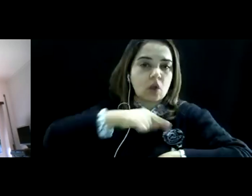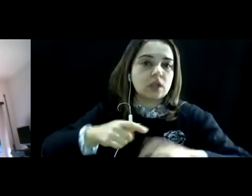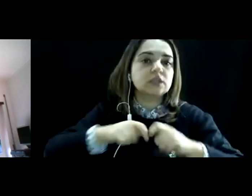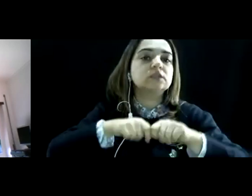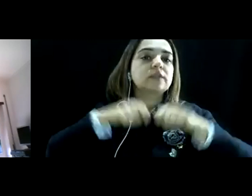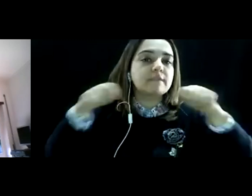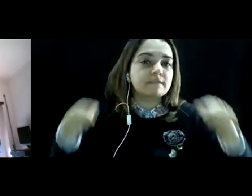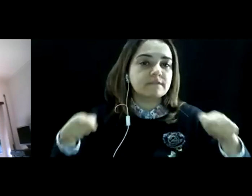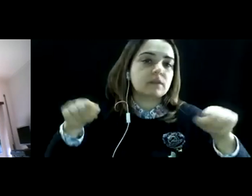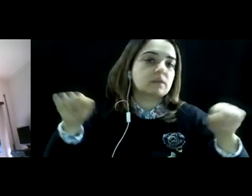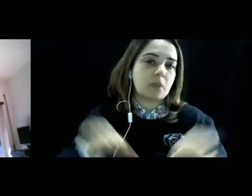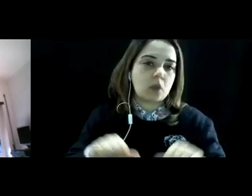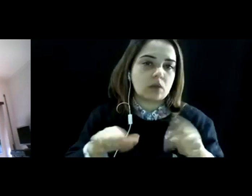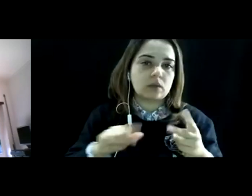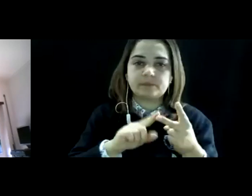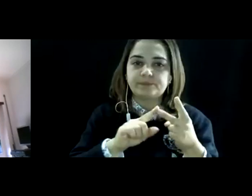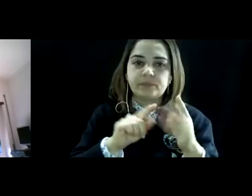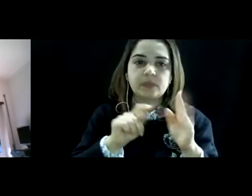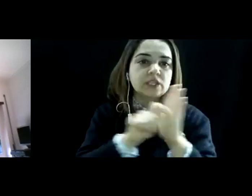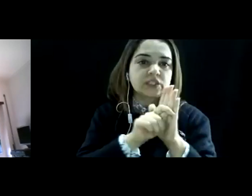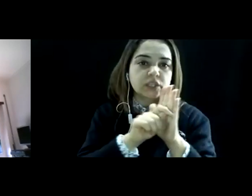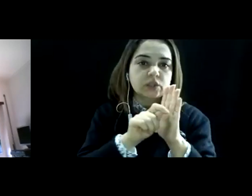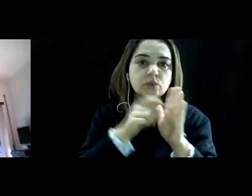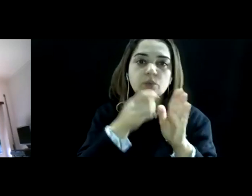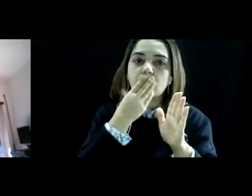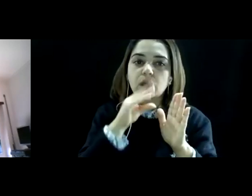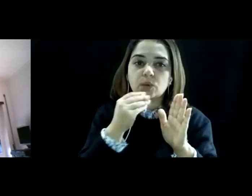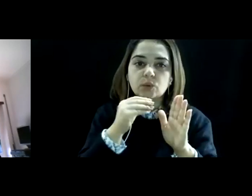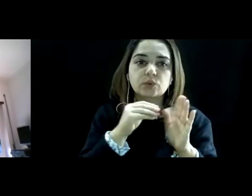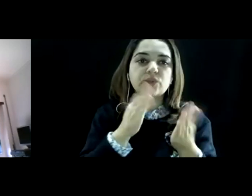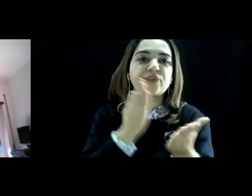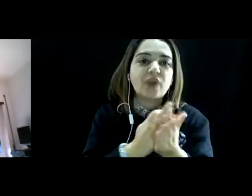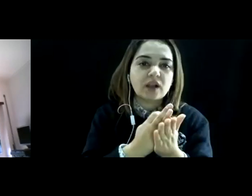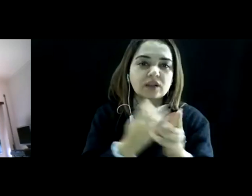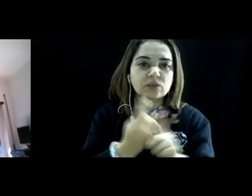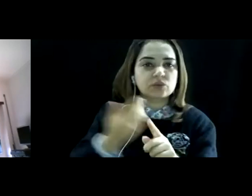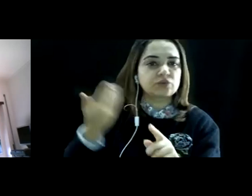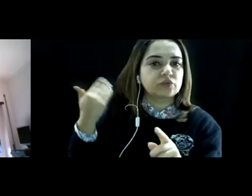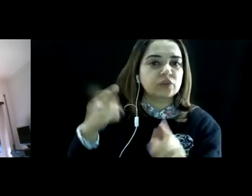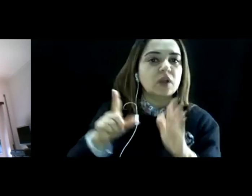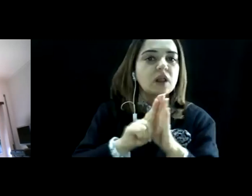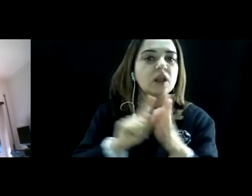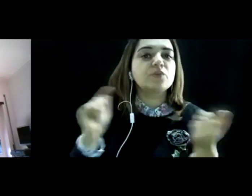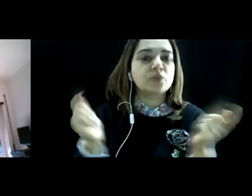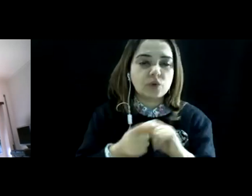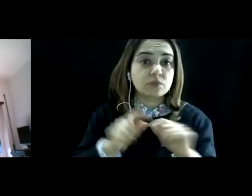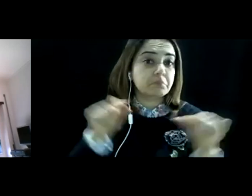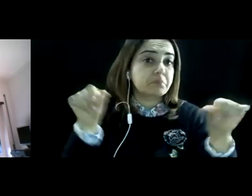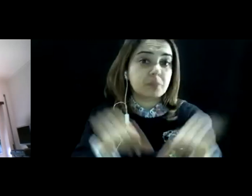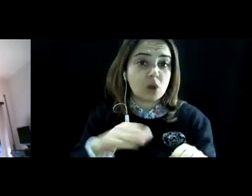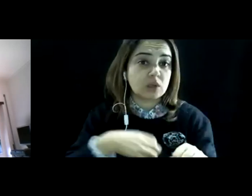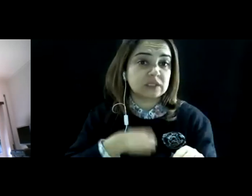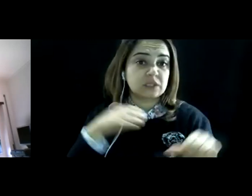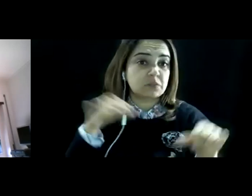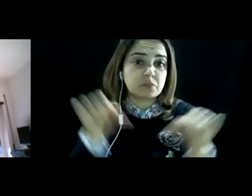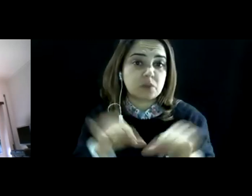Eu lembro do Estatuto do Aluno, que piorou, o regime de faltas, quando foi introduzido, piorou o ensino profissional, e